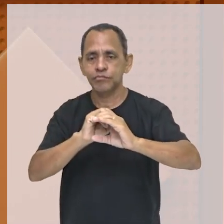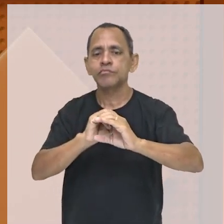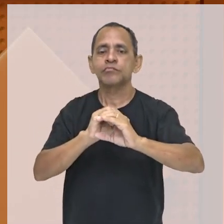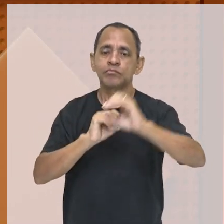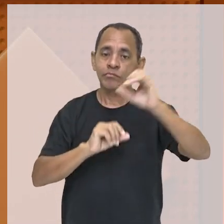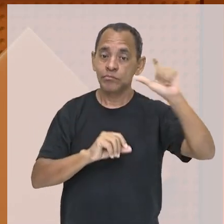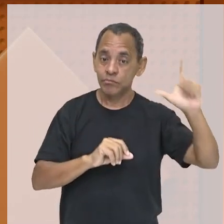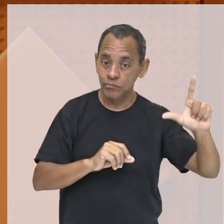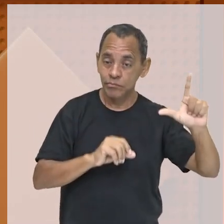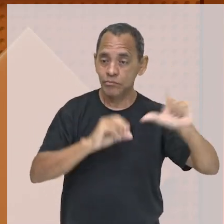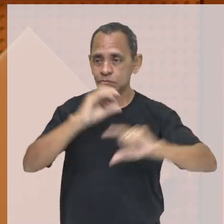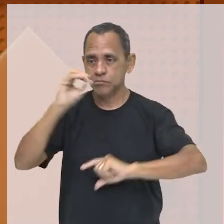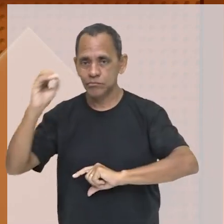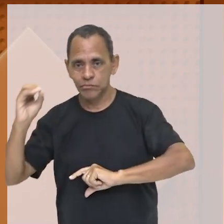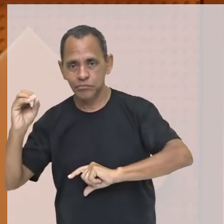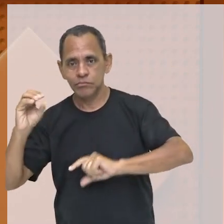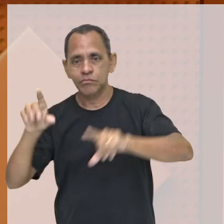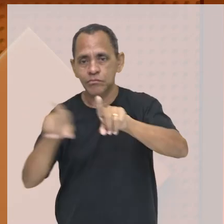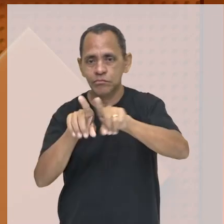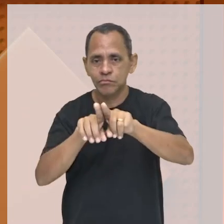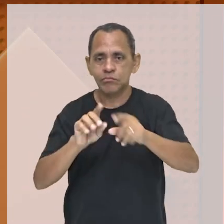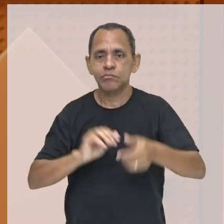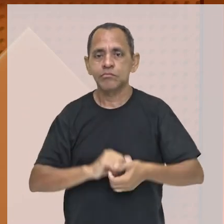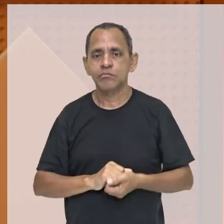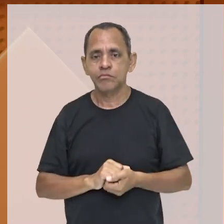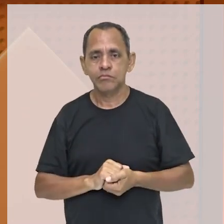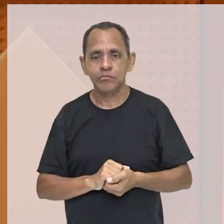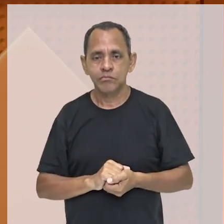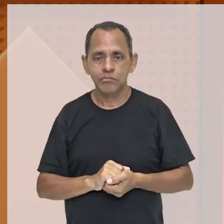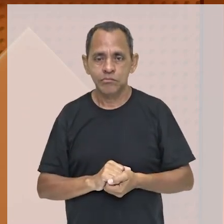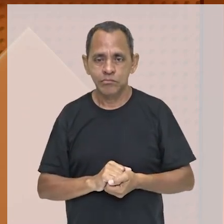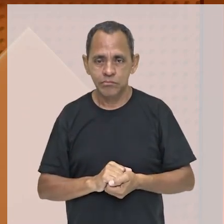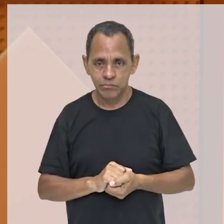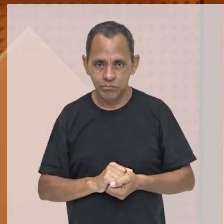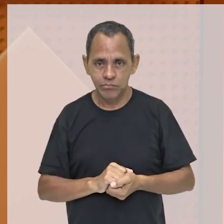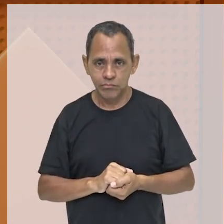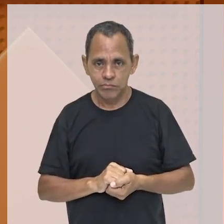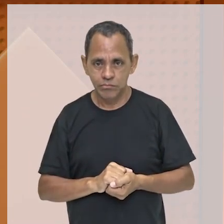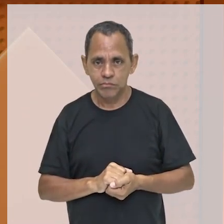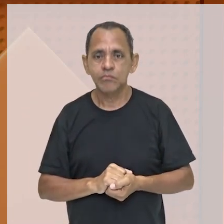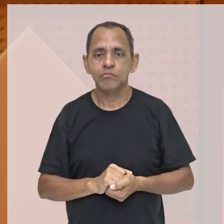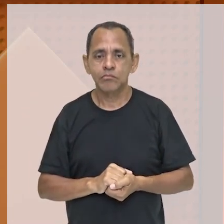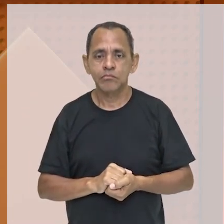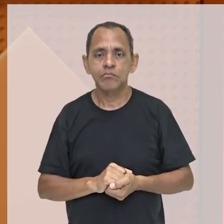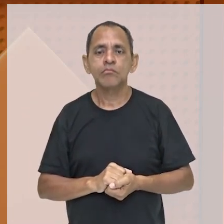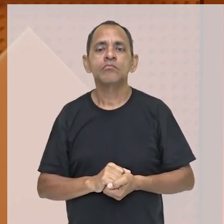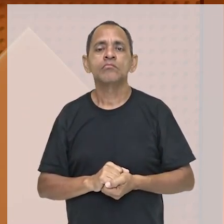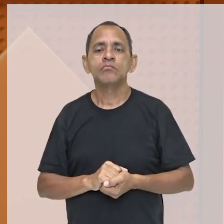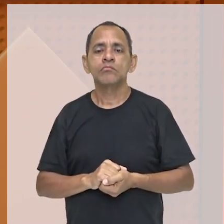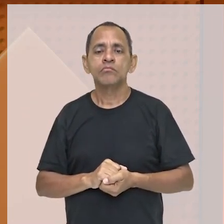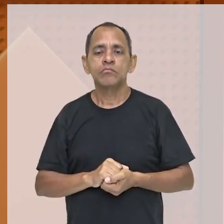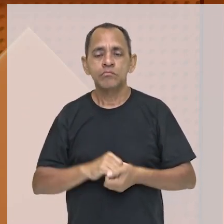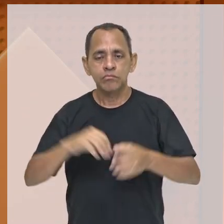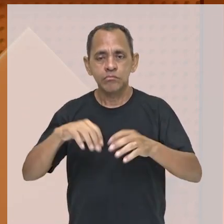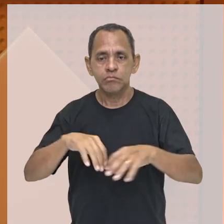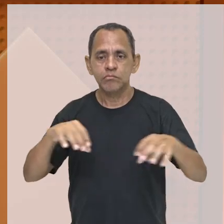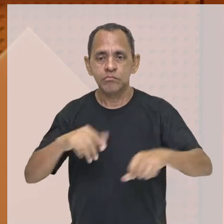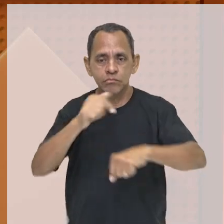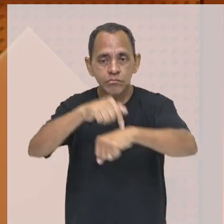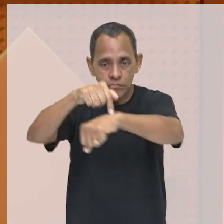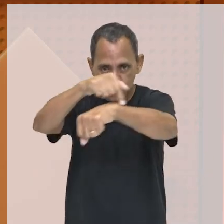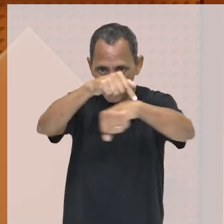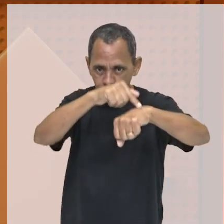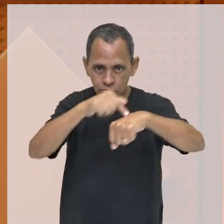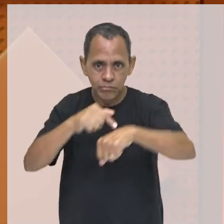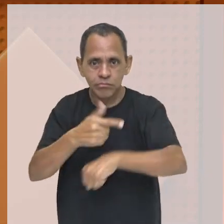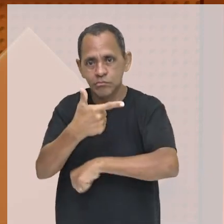360 graus da Terra de 15 em 15 graus, dividindo então a Terra em 24 fusos horários. É pelo fato deles estarem